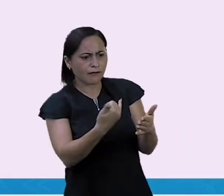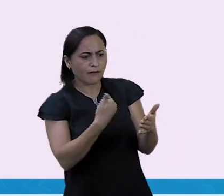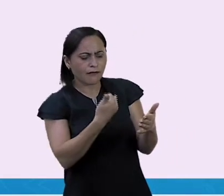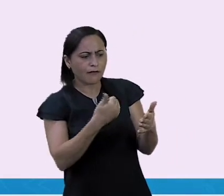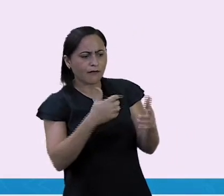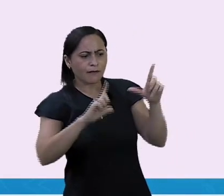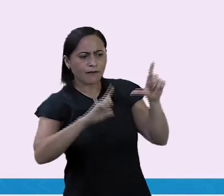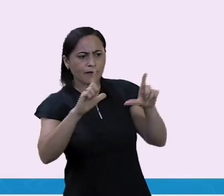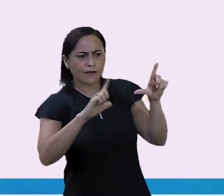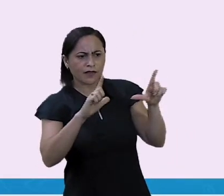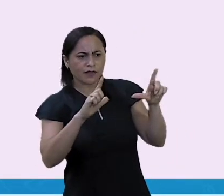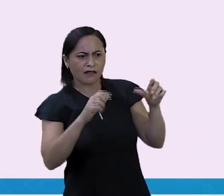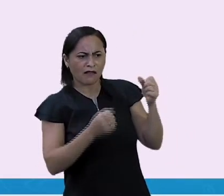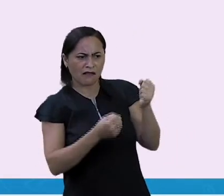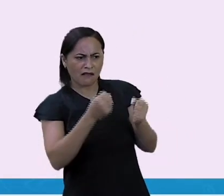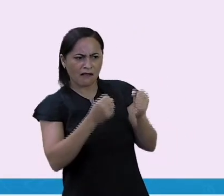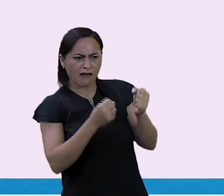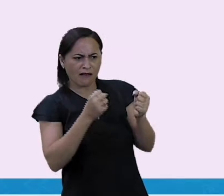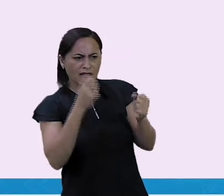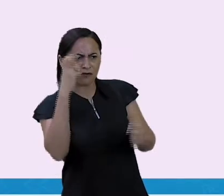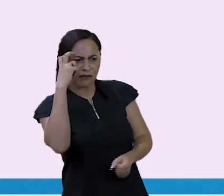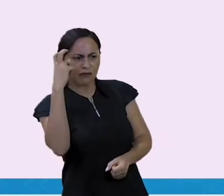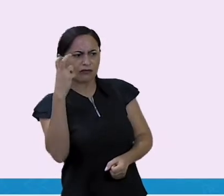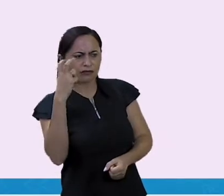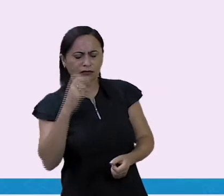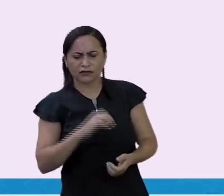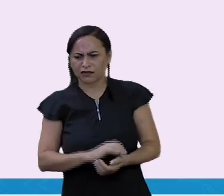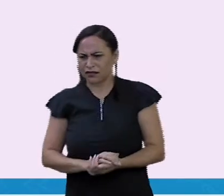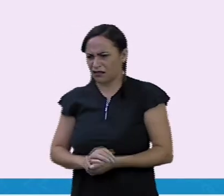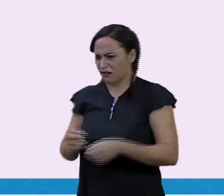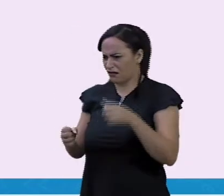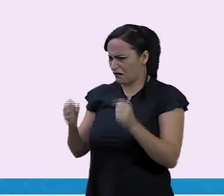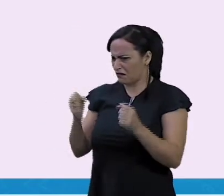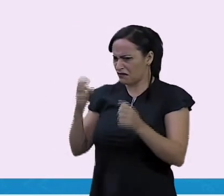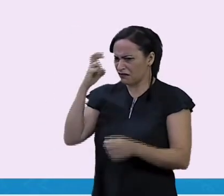cultura. Um veículo de cultura?